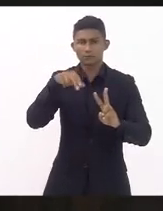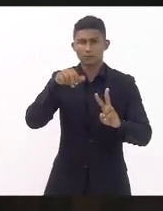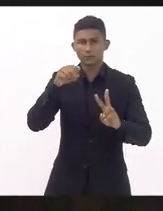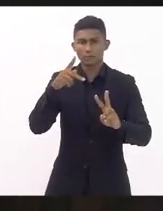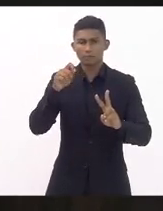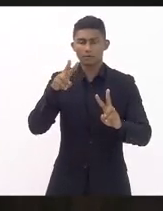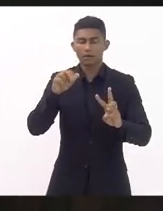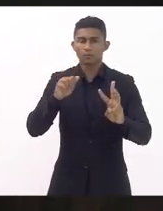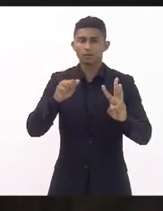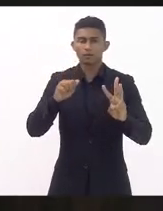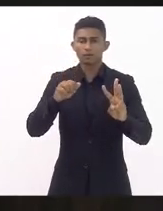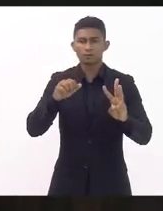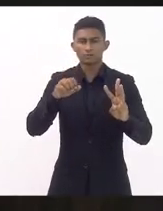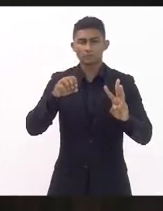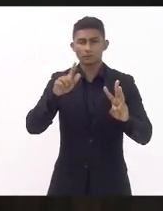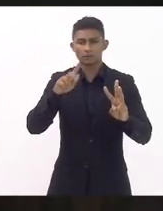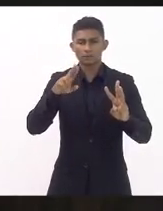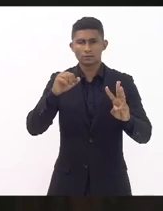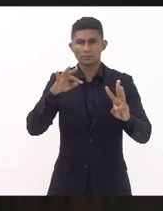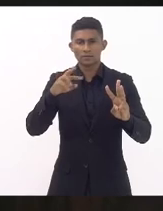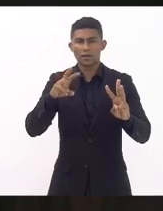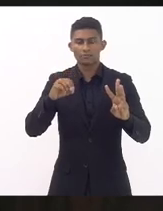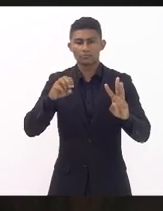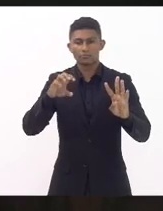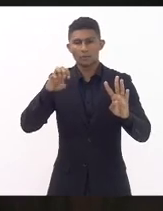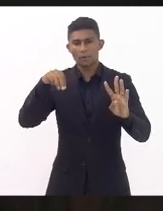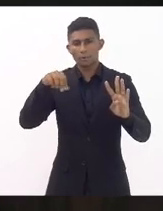enfermeira Regiane, Zaqueu Teixeira, Gustavo Tutuca,